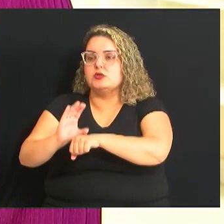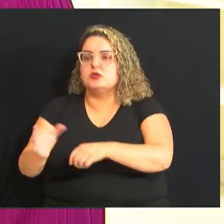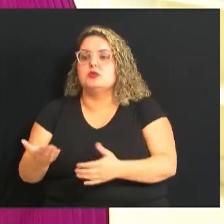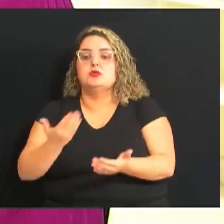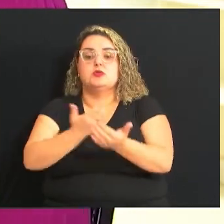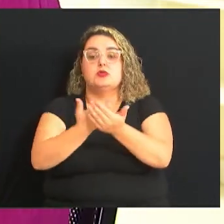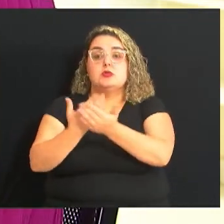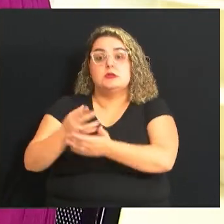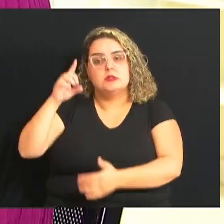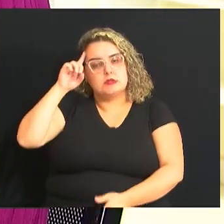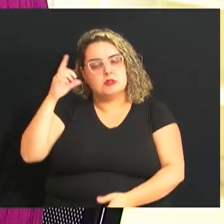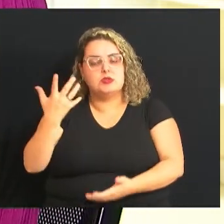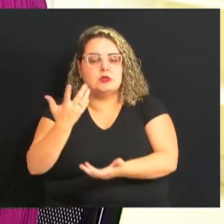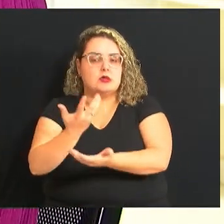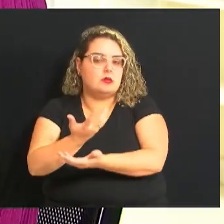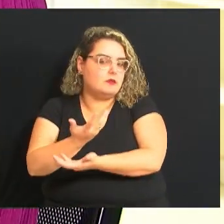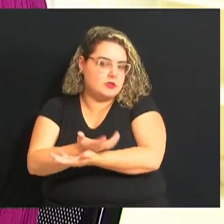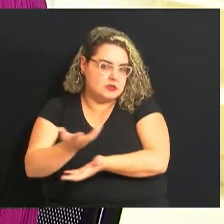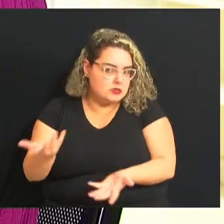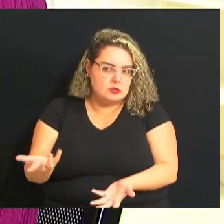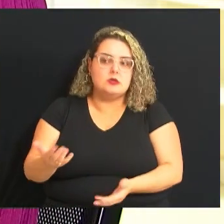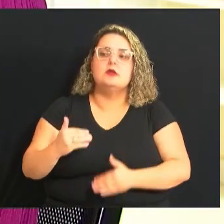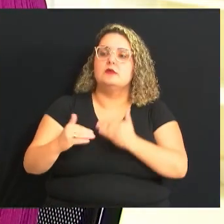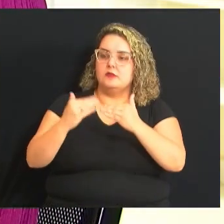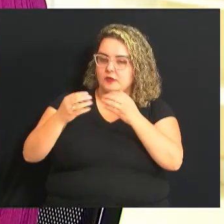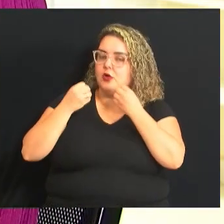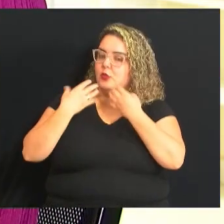vago então foi muito produtivo